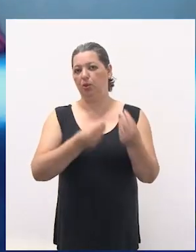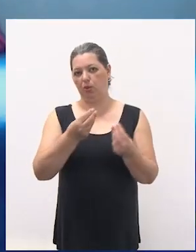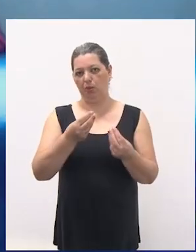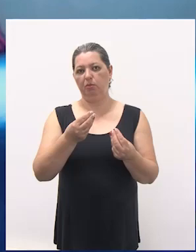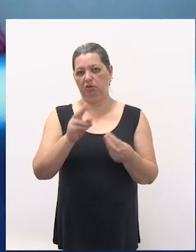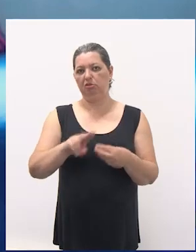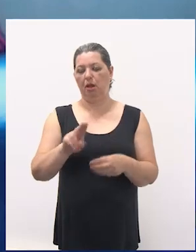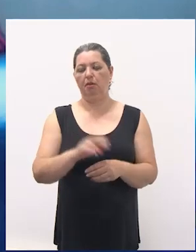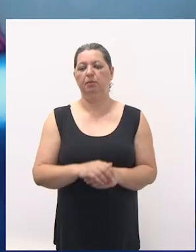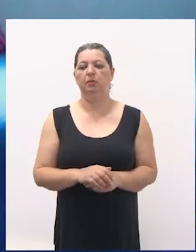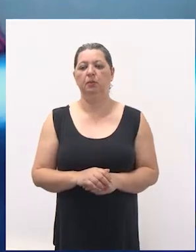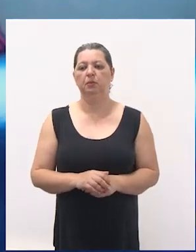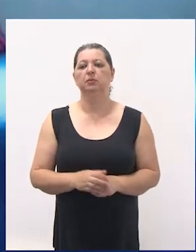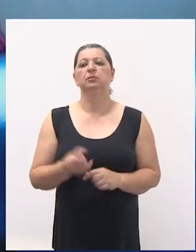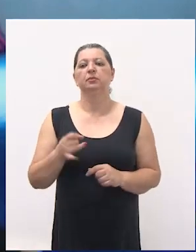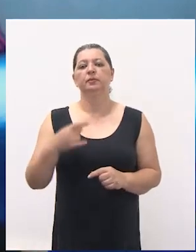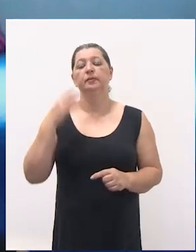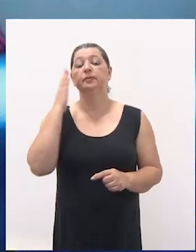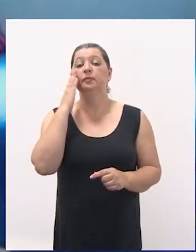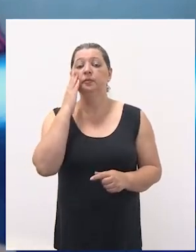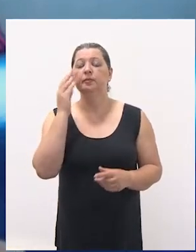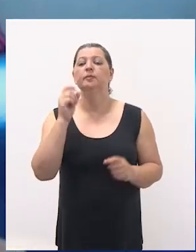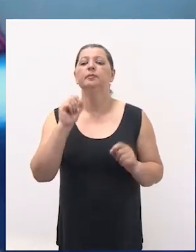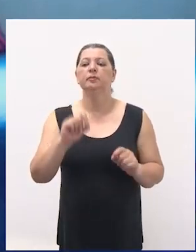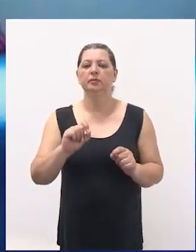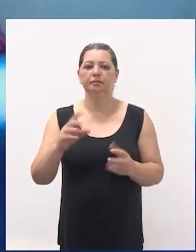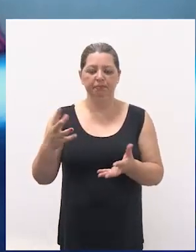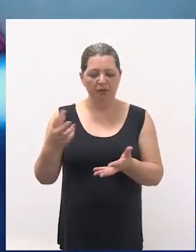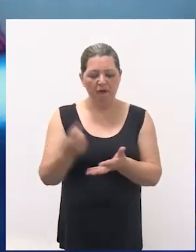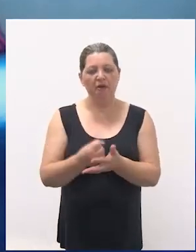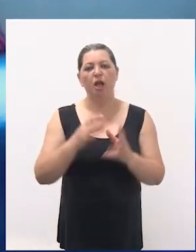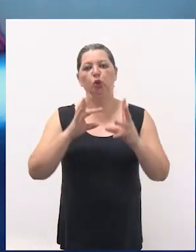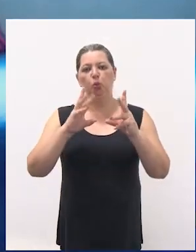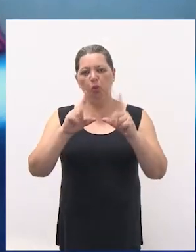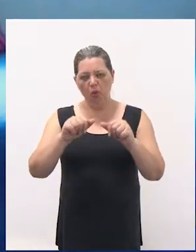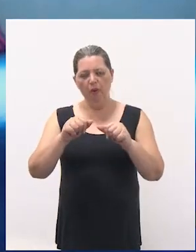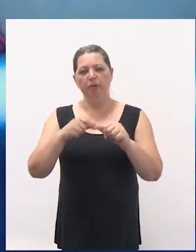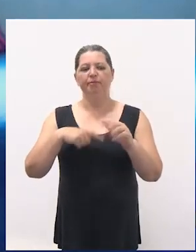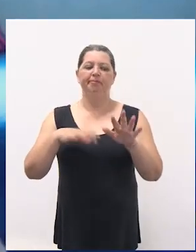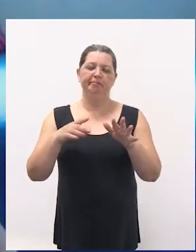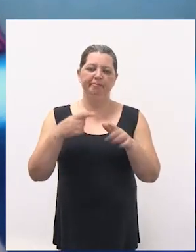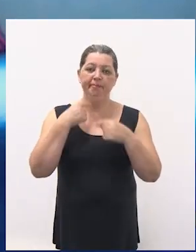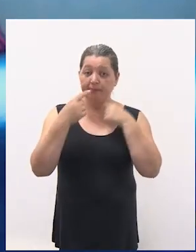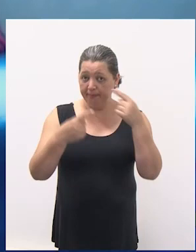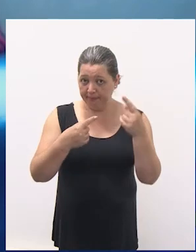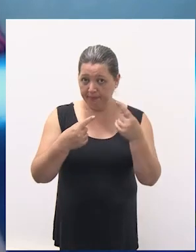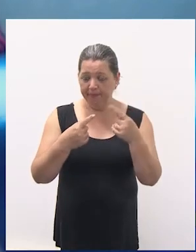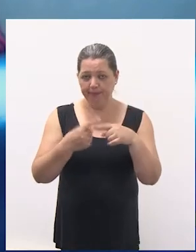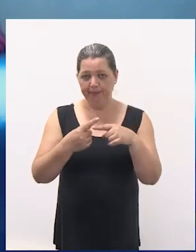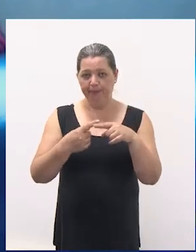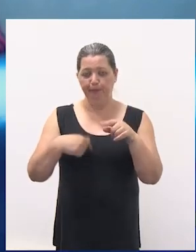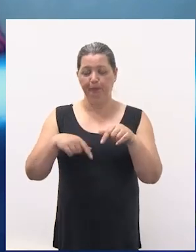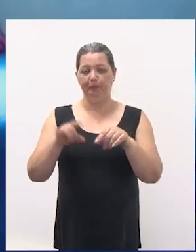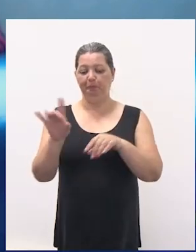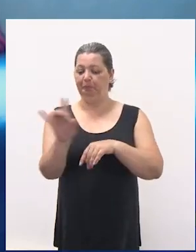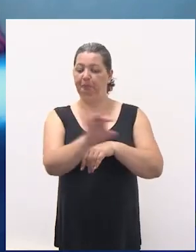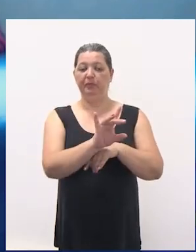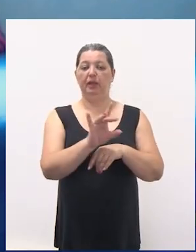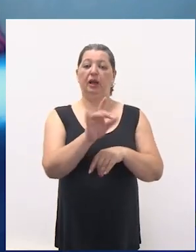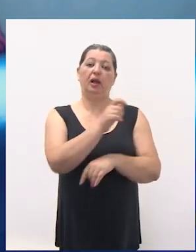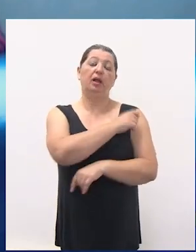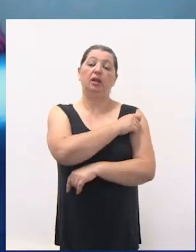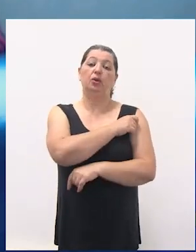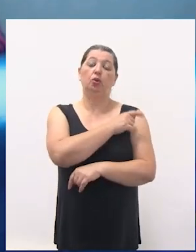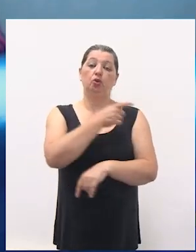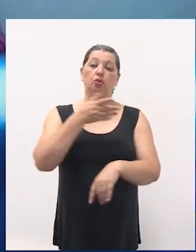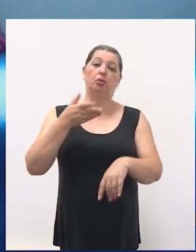pode resgatar tudo, saber onde é que, enfim, teve alguma questão e também ver como que cada aluno está contribuindo para isso.